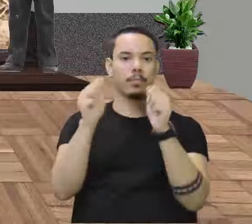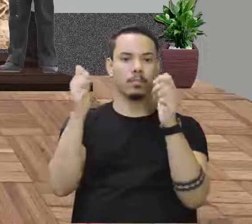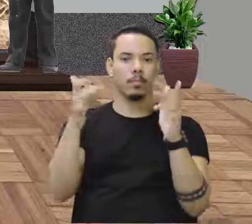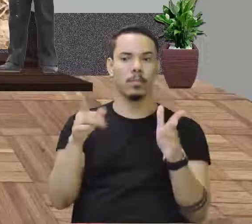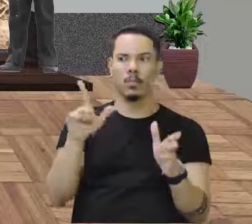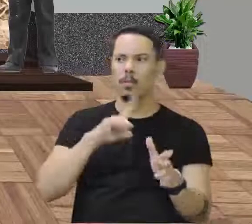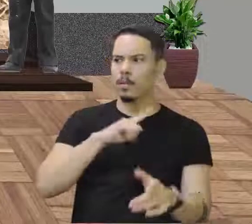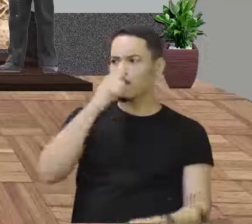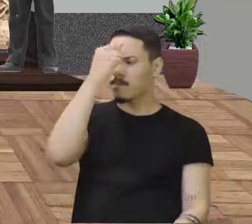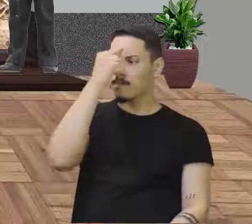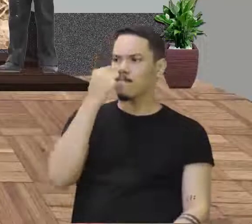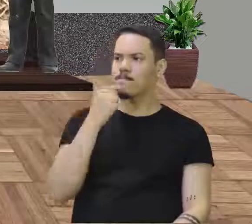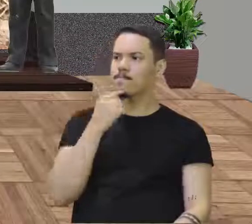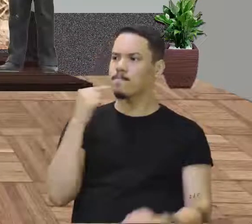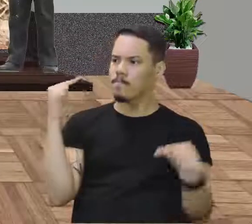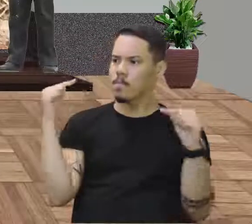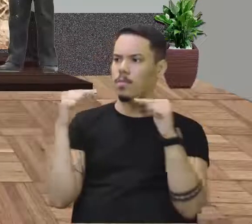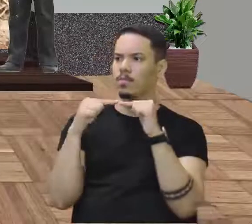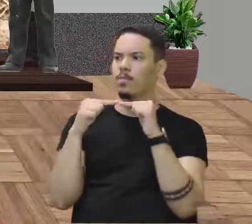tem um perfil